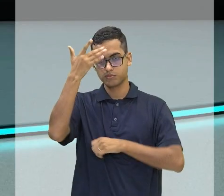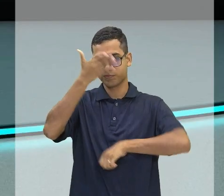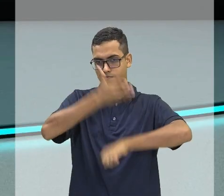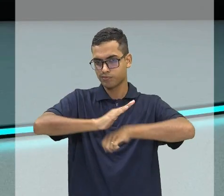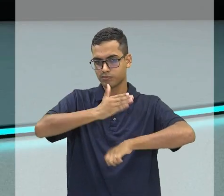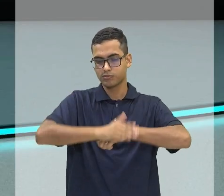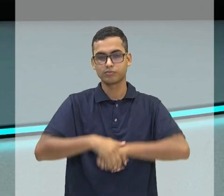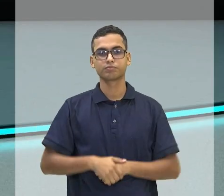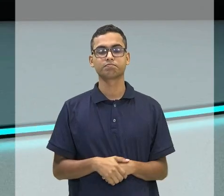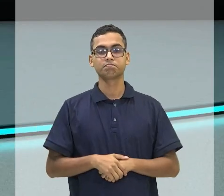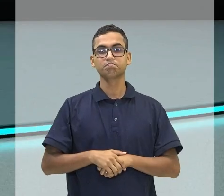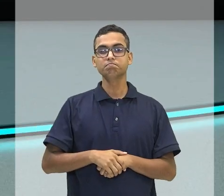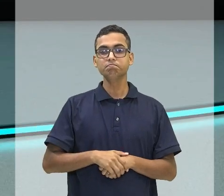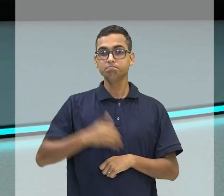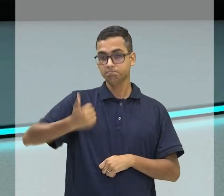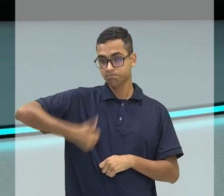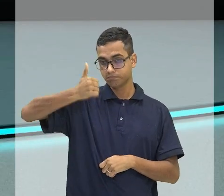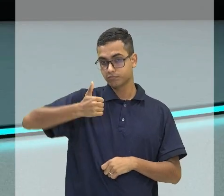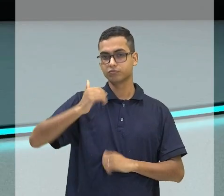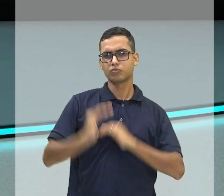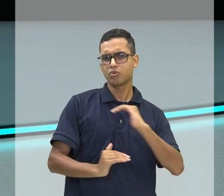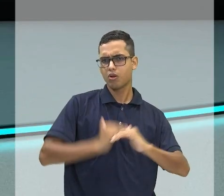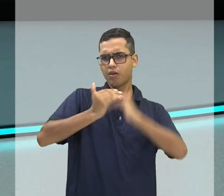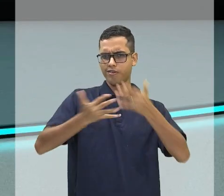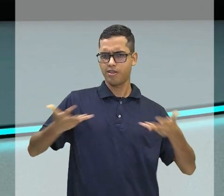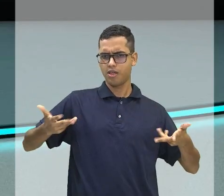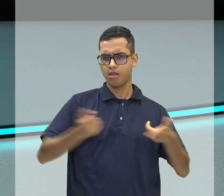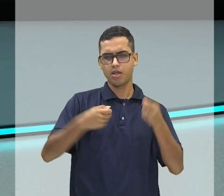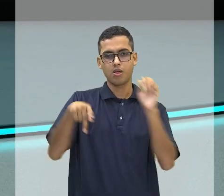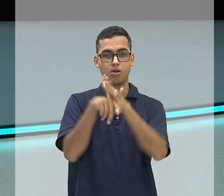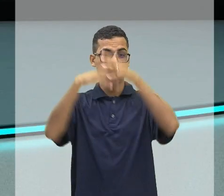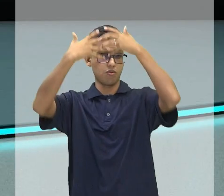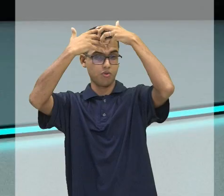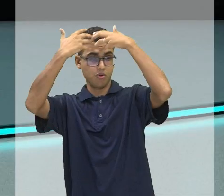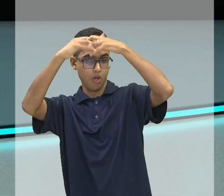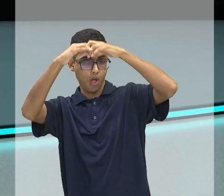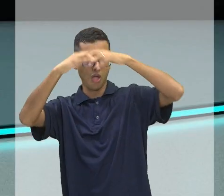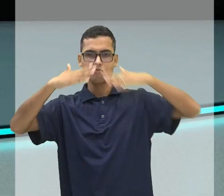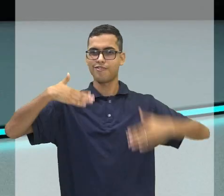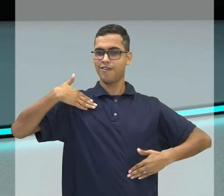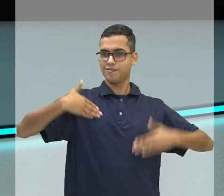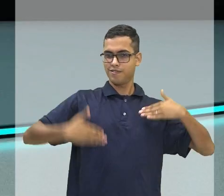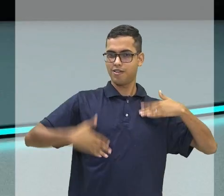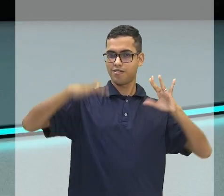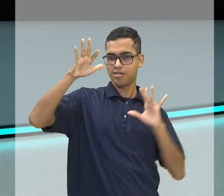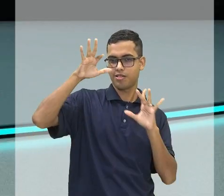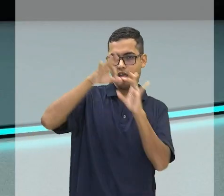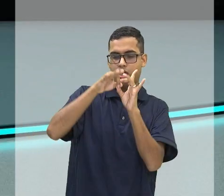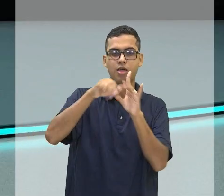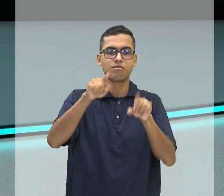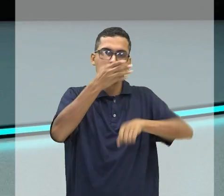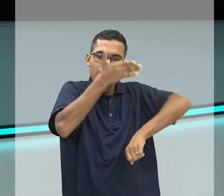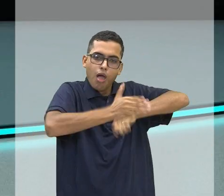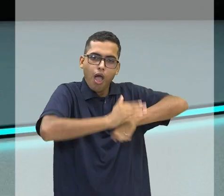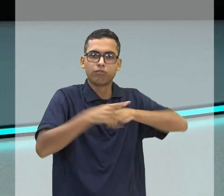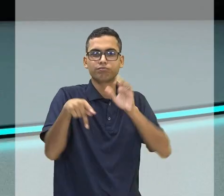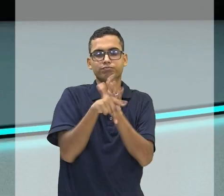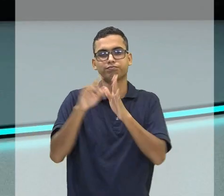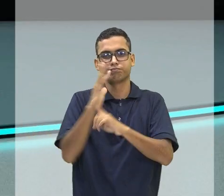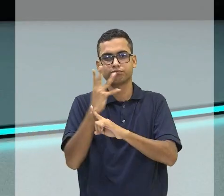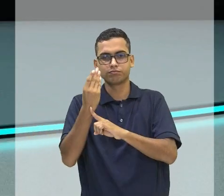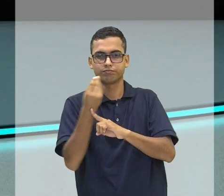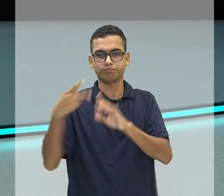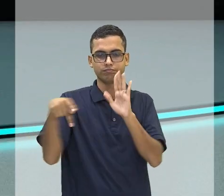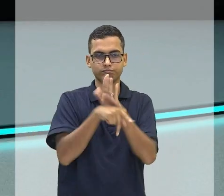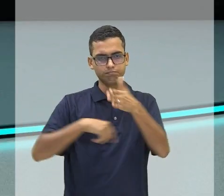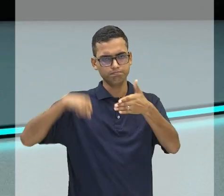vai desenvolver habilidades físicas e mentais por meio dessa prática de arte marcial, né? A